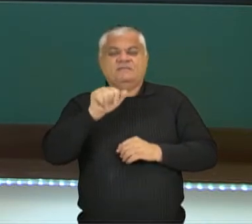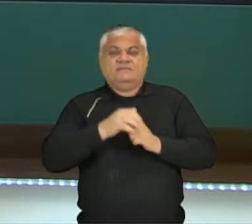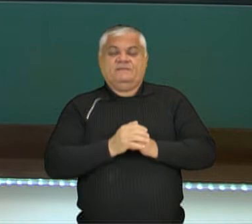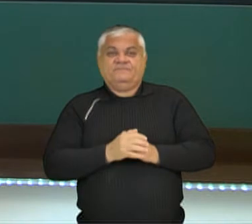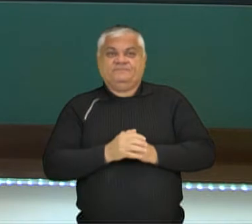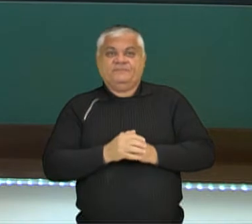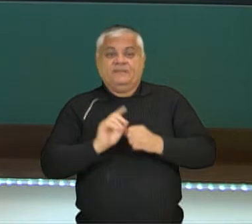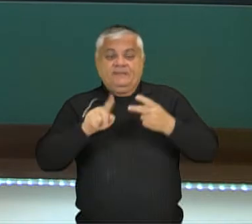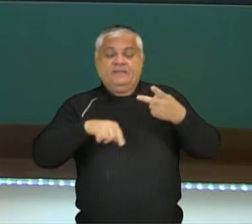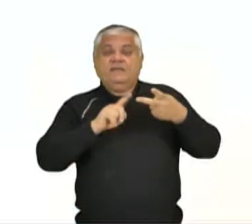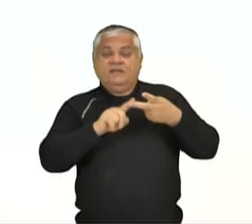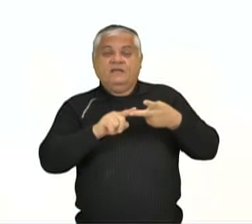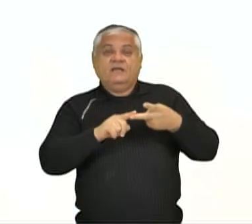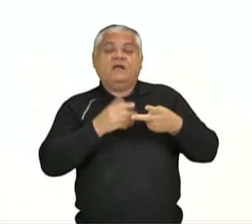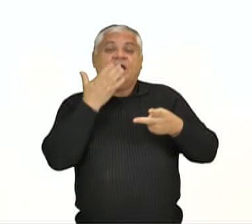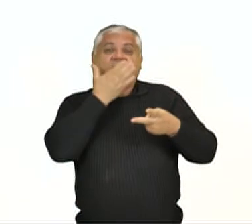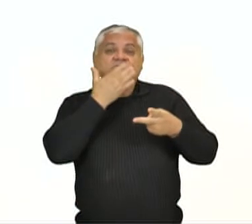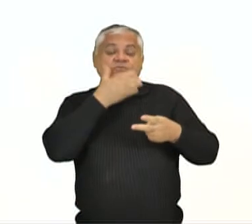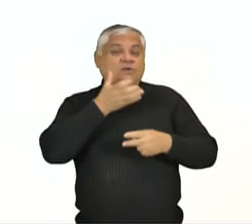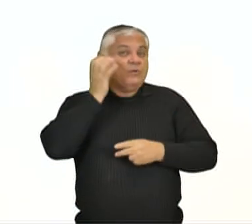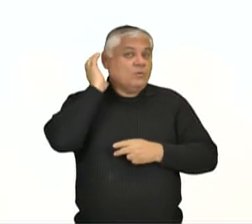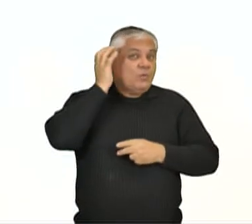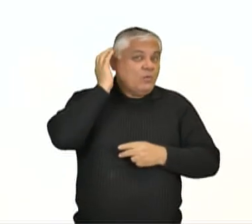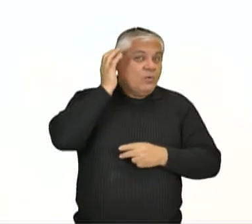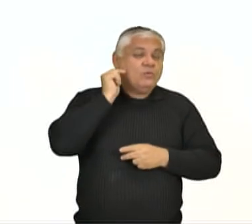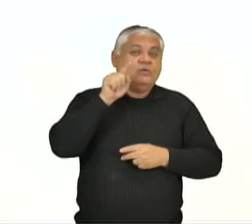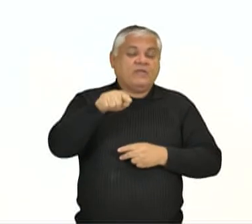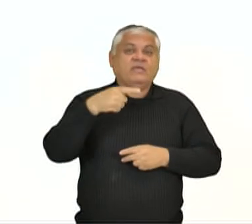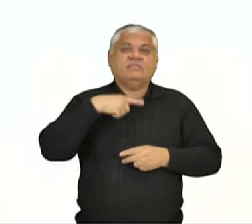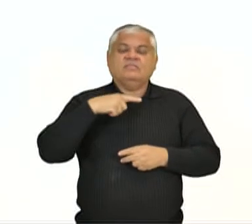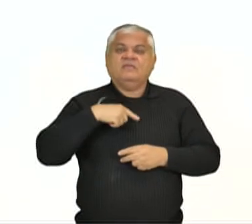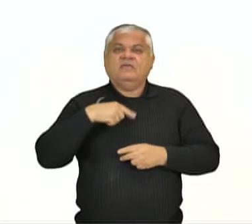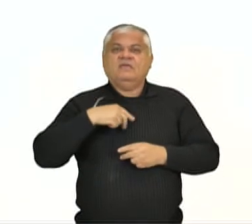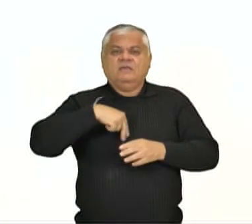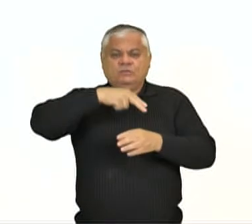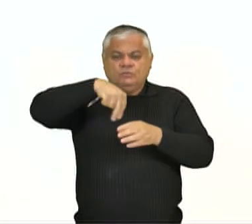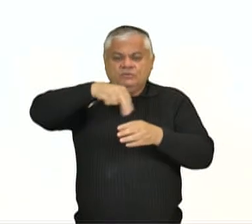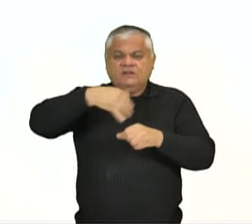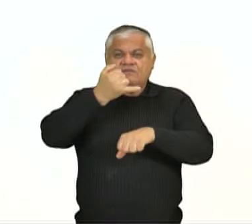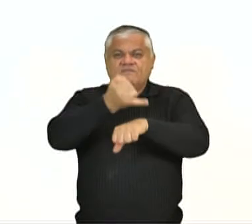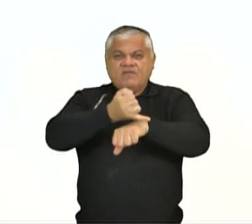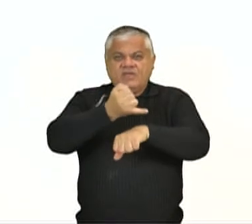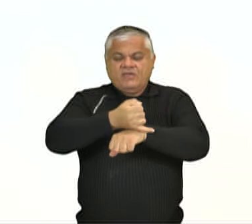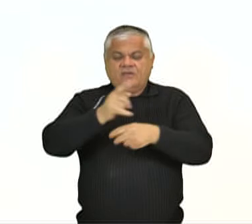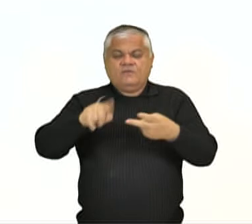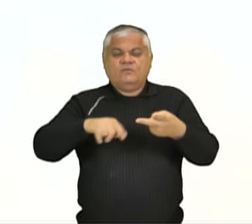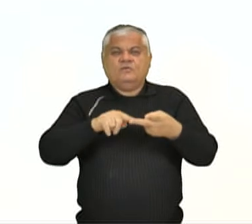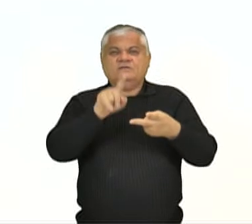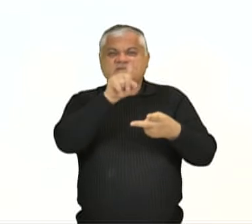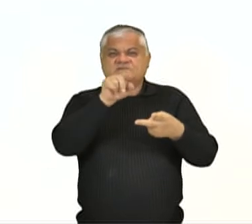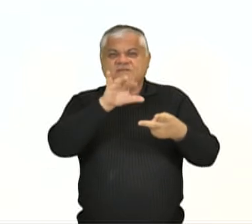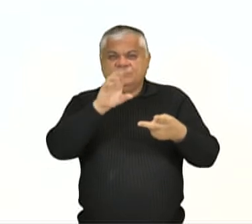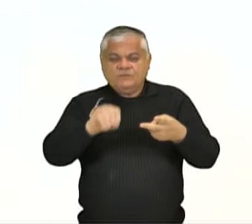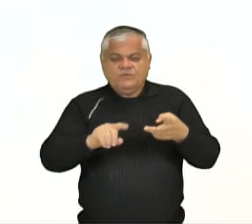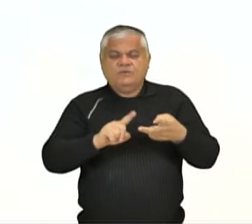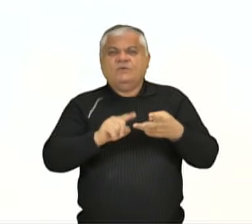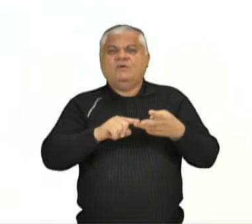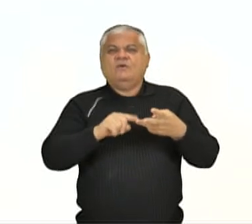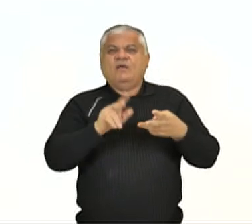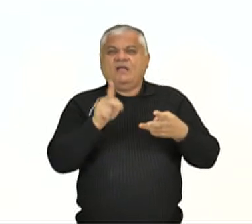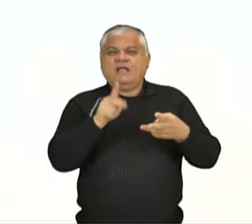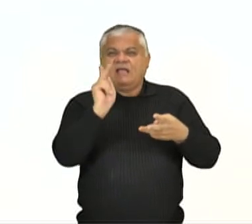do açúcar de coco é que ele é rico em nutrientes como ferro, zinco,